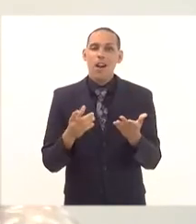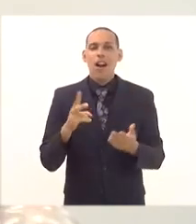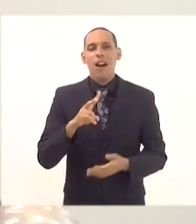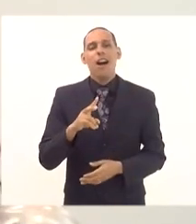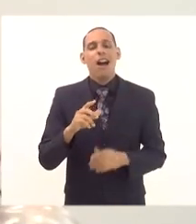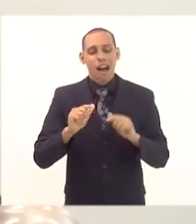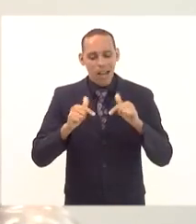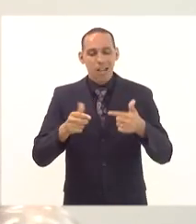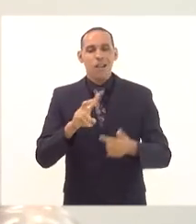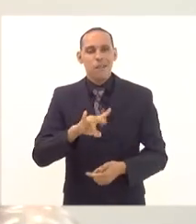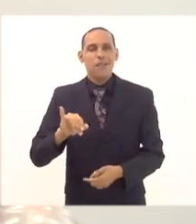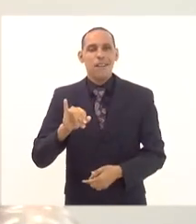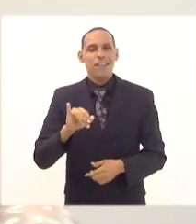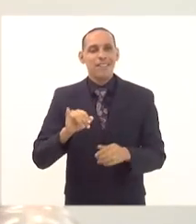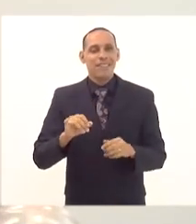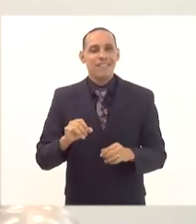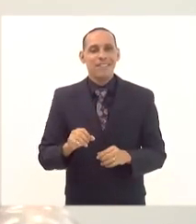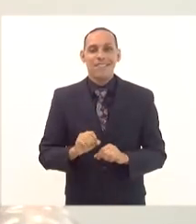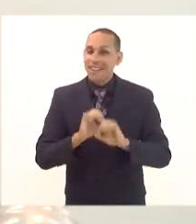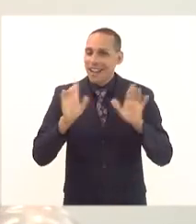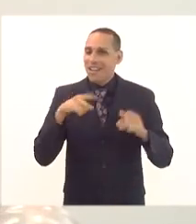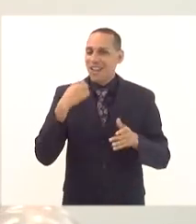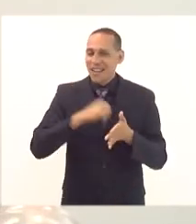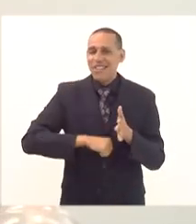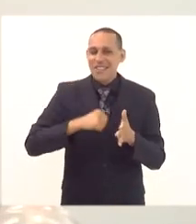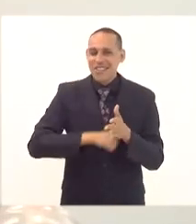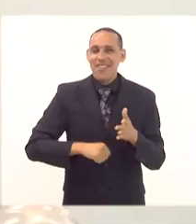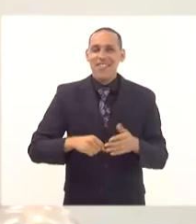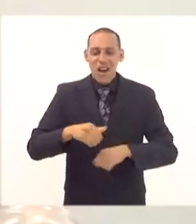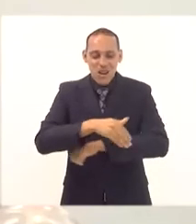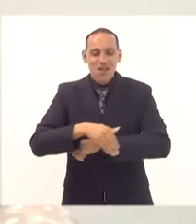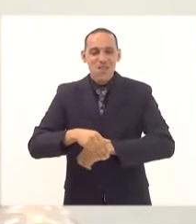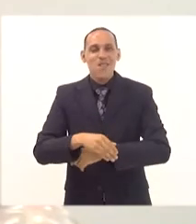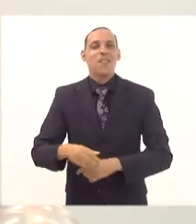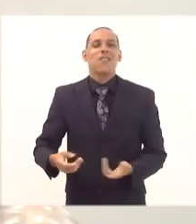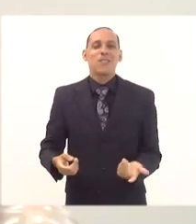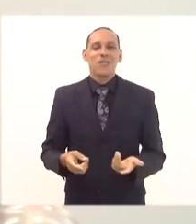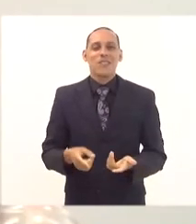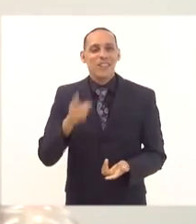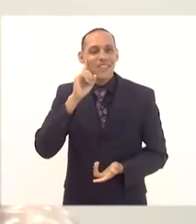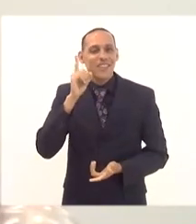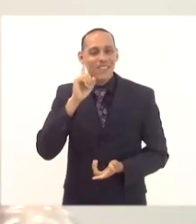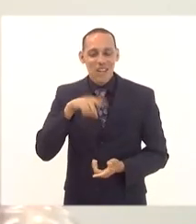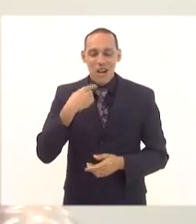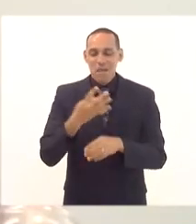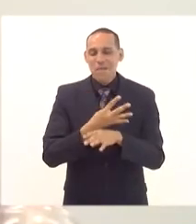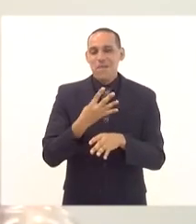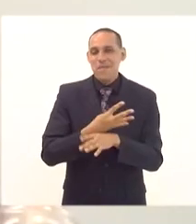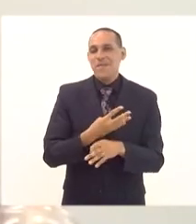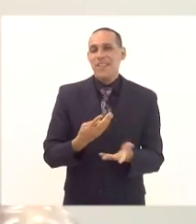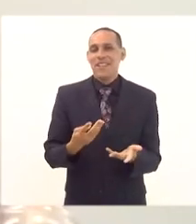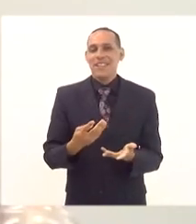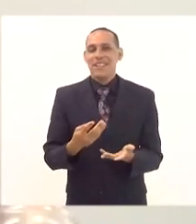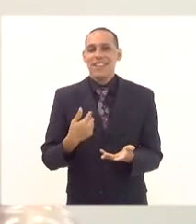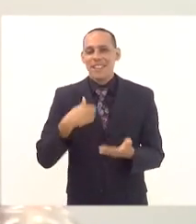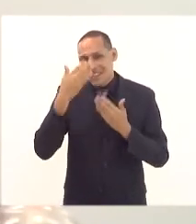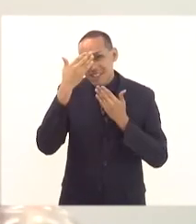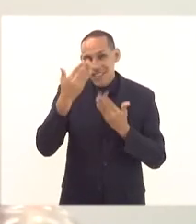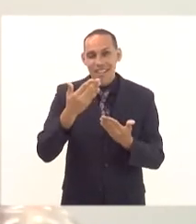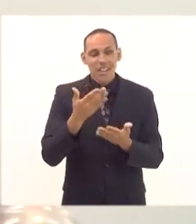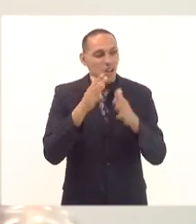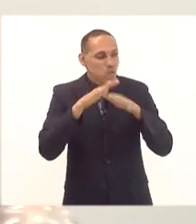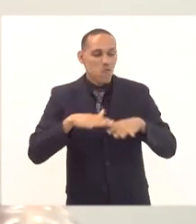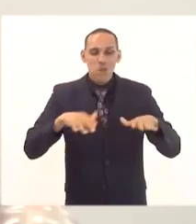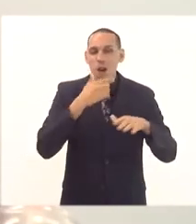vai para São ação prática para que a gente a da luta da rua de São é da Prática eu agradeço a presença de todos todas e